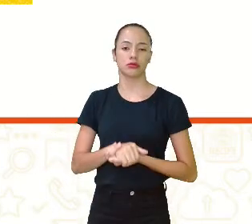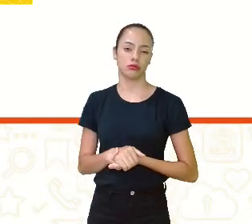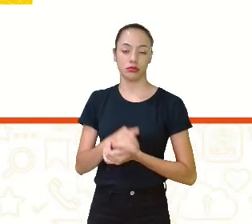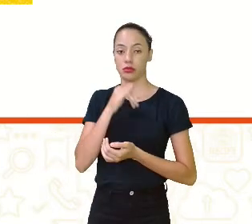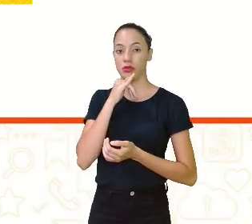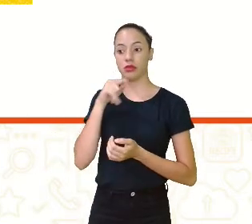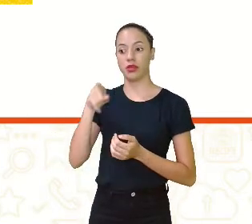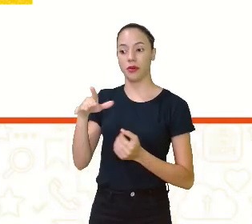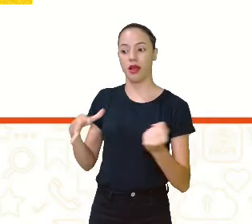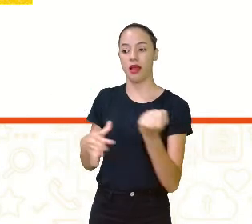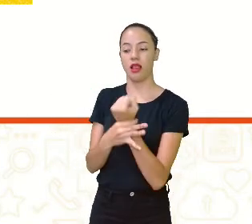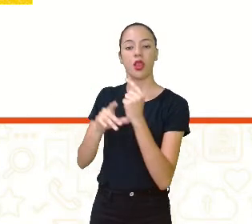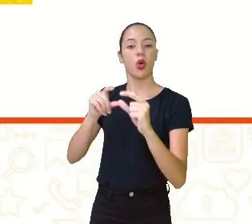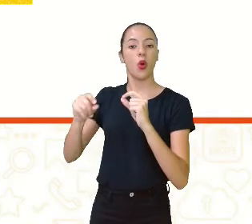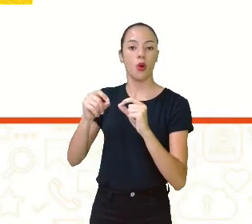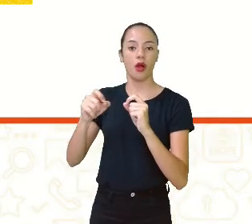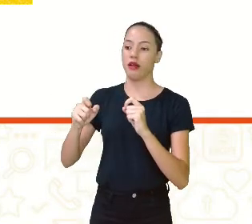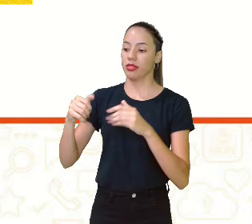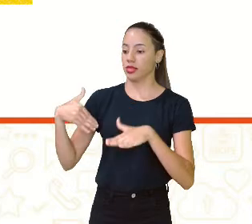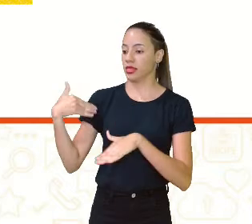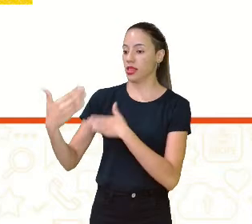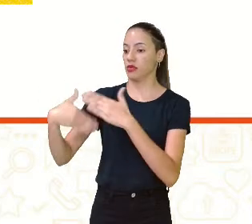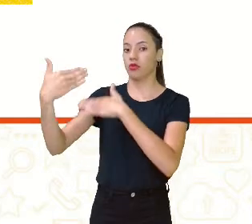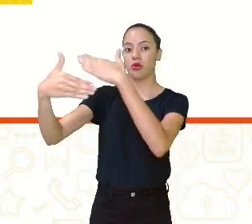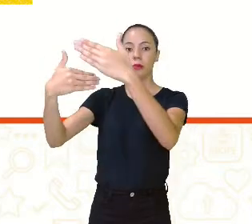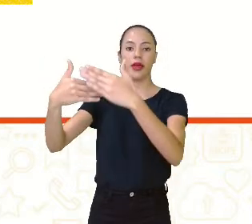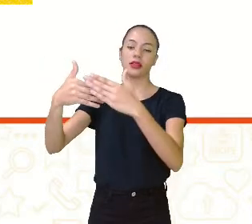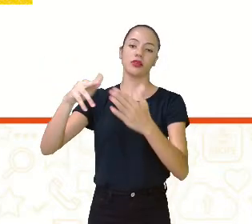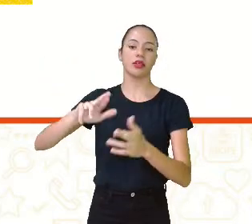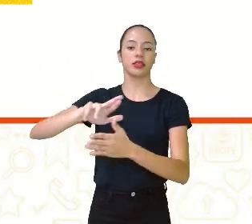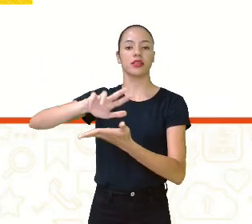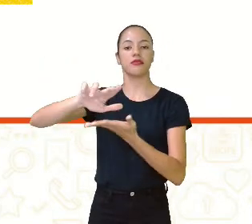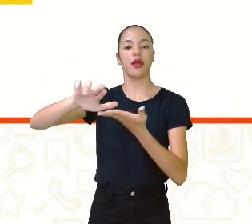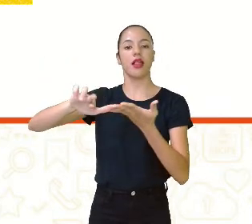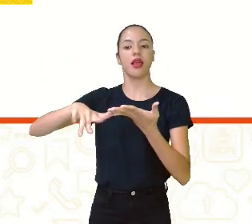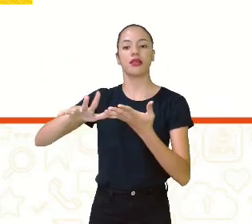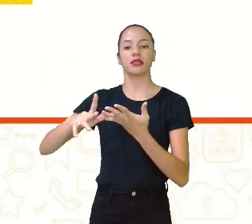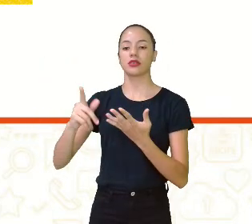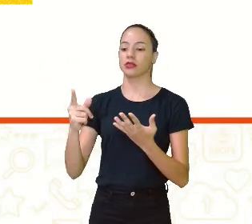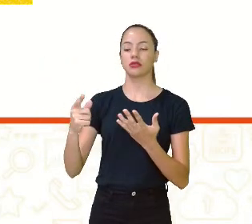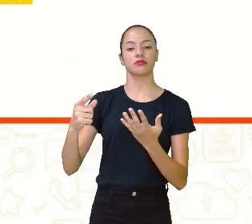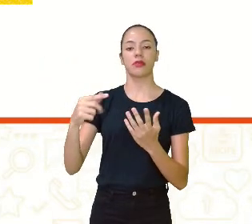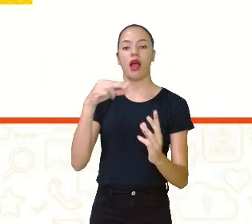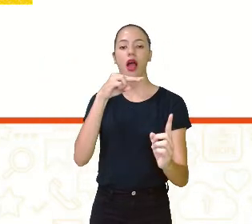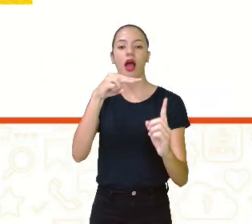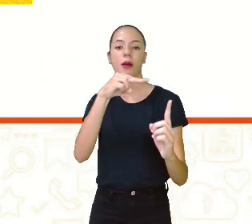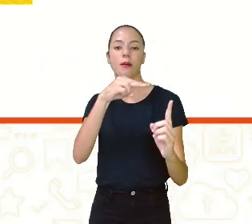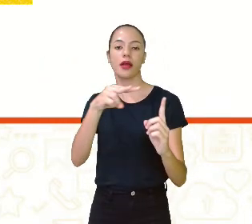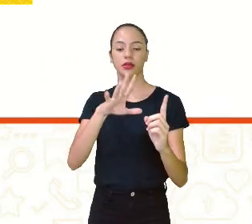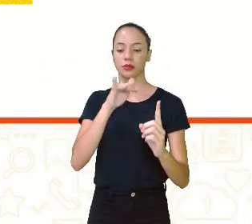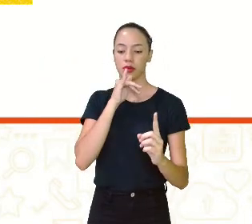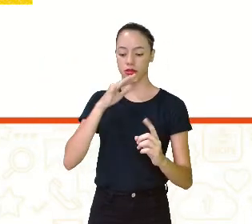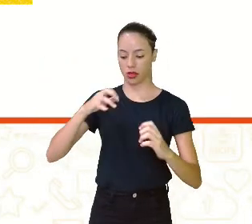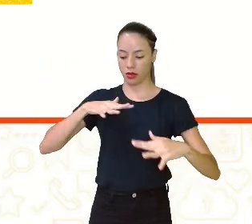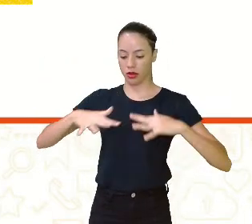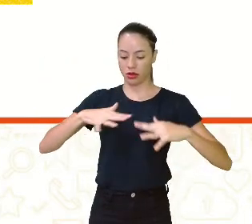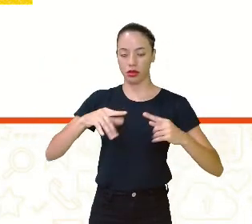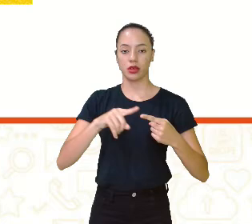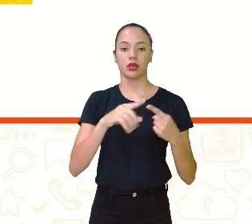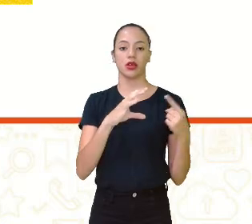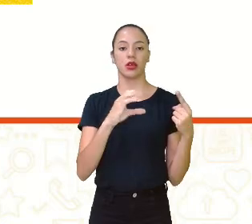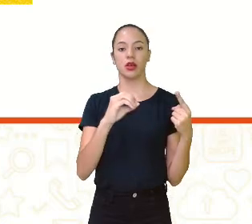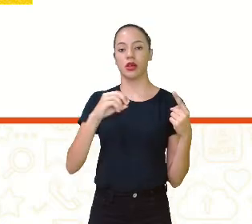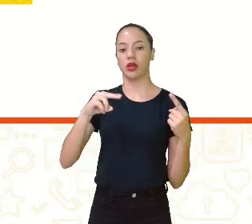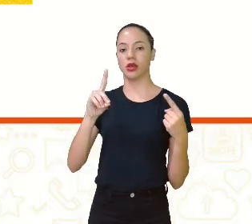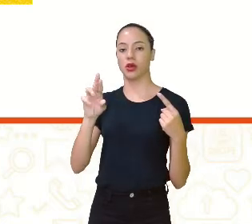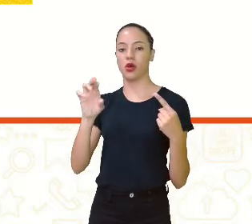amplo desenvolvimento dos diferentes componentes da motricidade, tais como a coordenação, o equilíbrio e